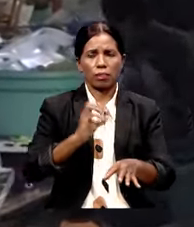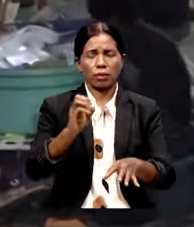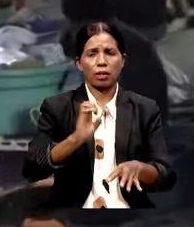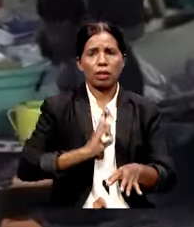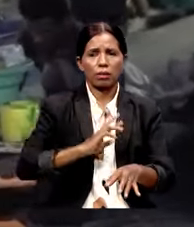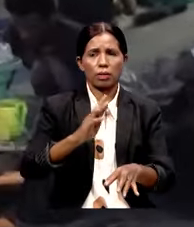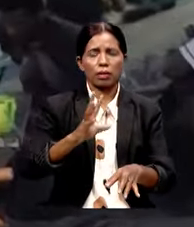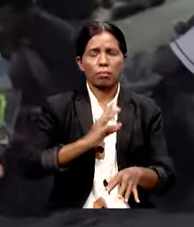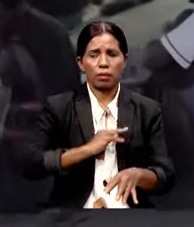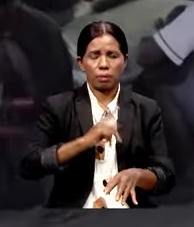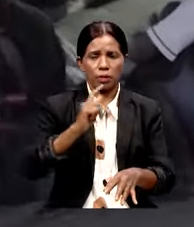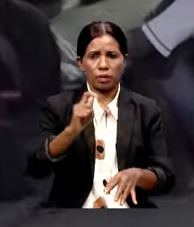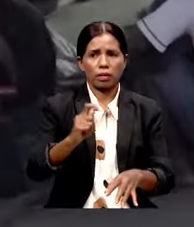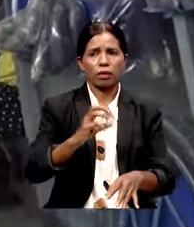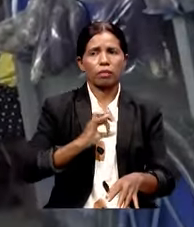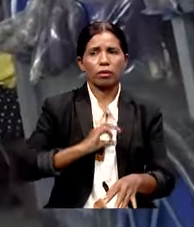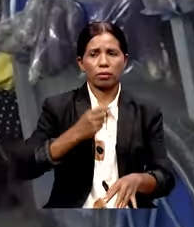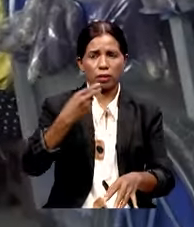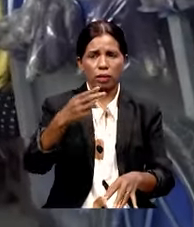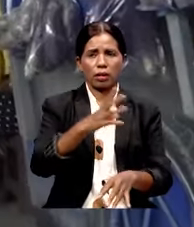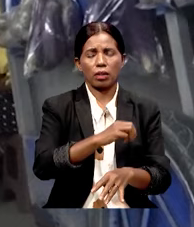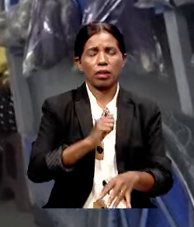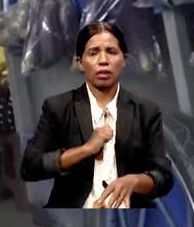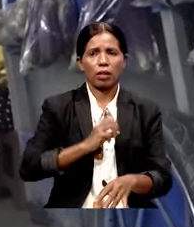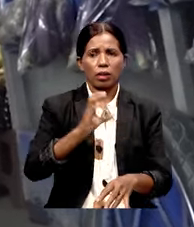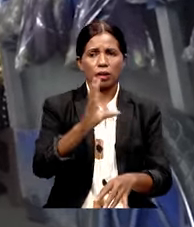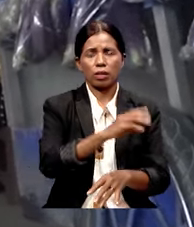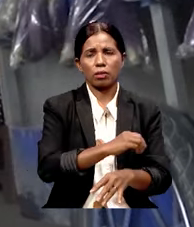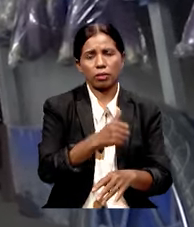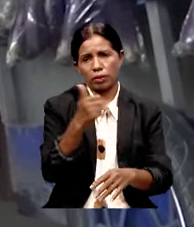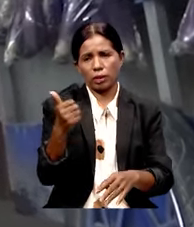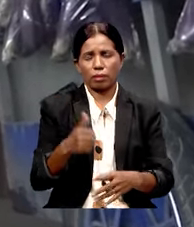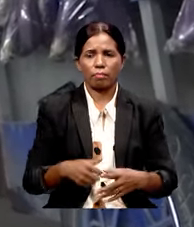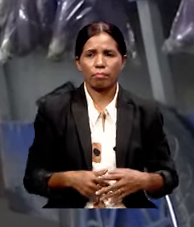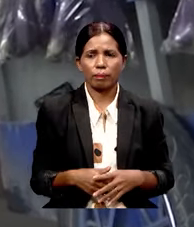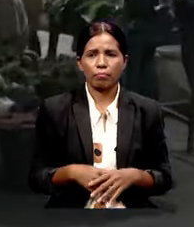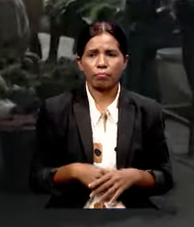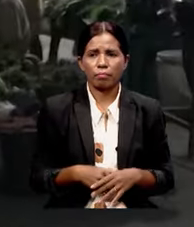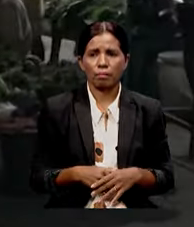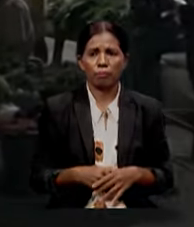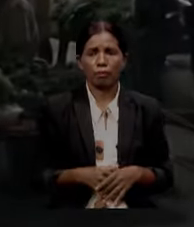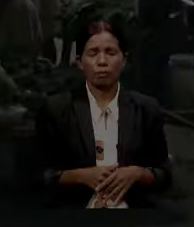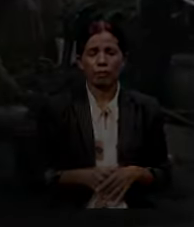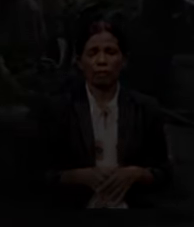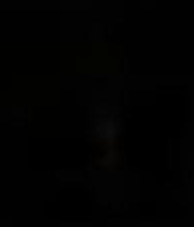Elemloi, Bairro Pite, Fatuhada, Audian Foho Osamiang, no Selutang. Lauro Xavier, Lamberto da Silva, GMN.